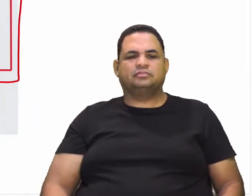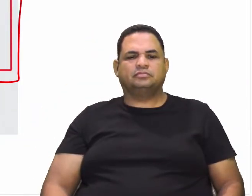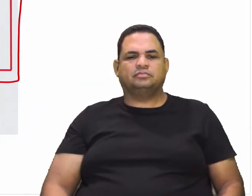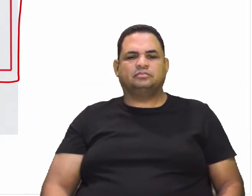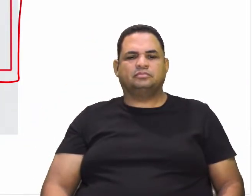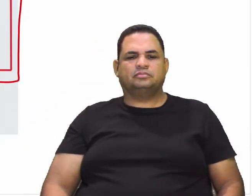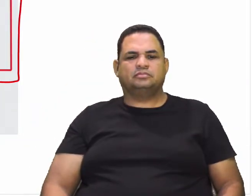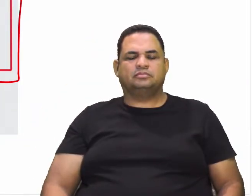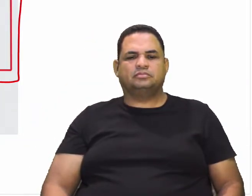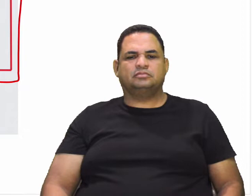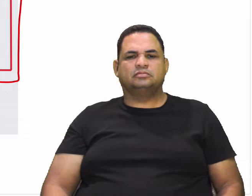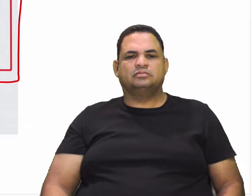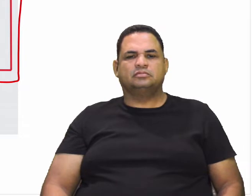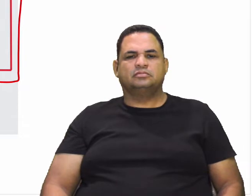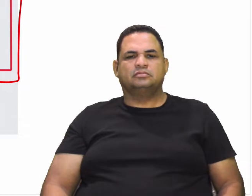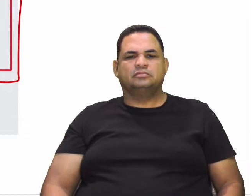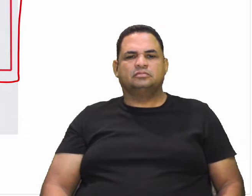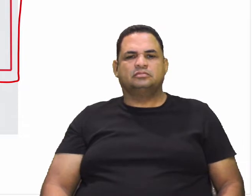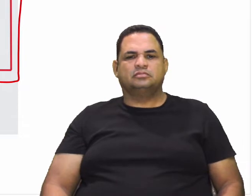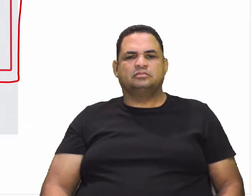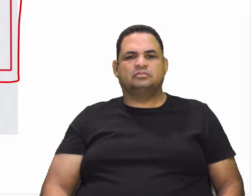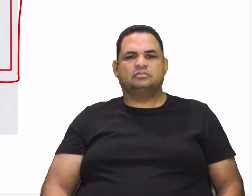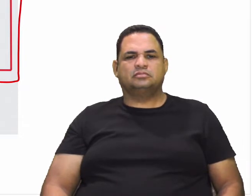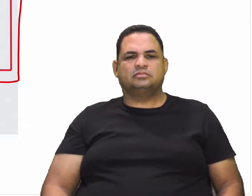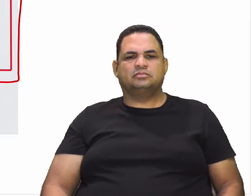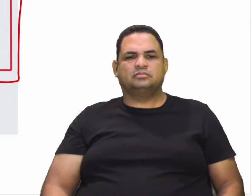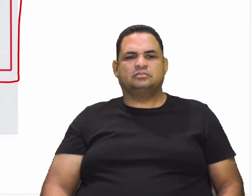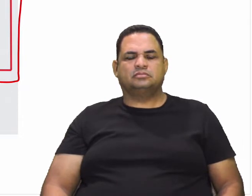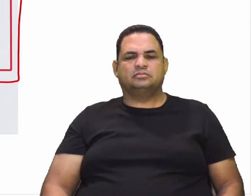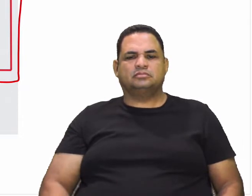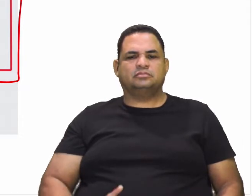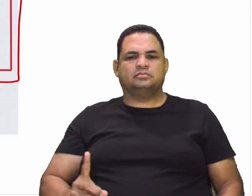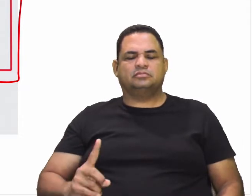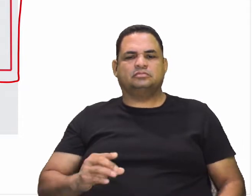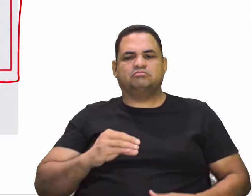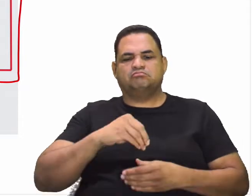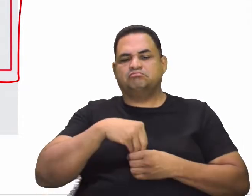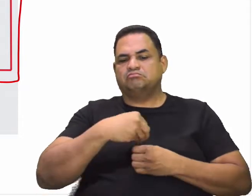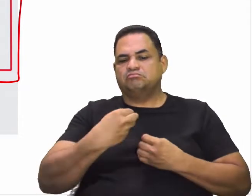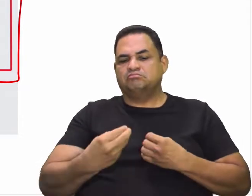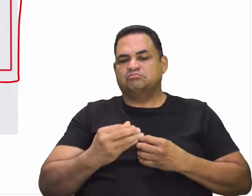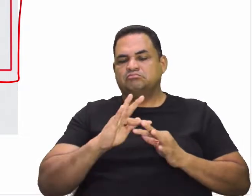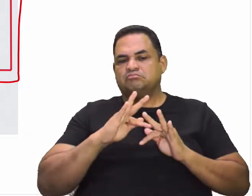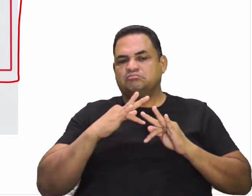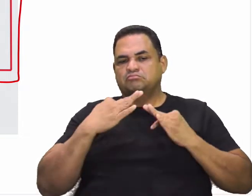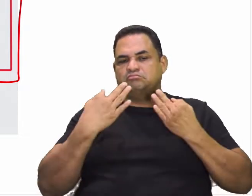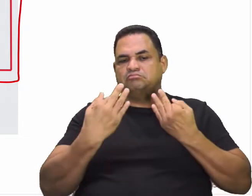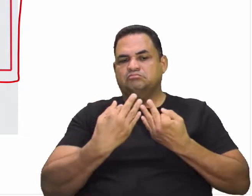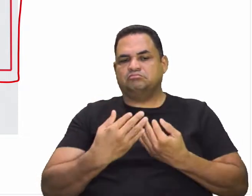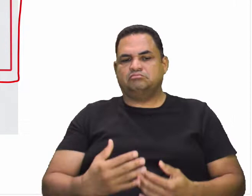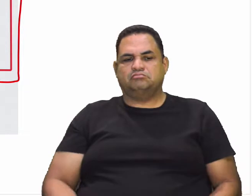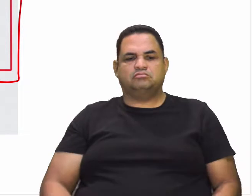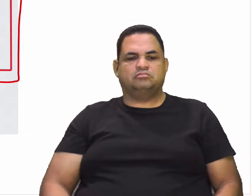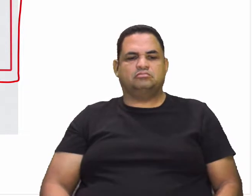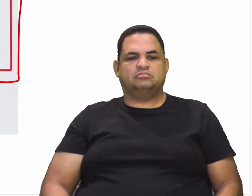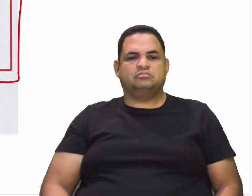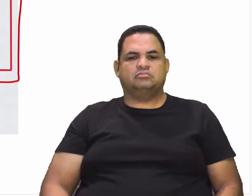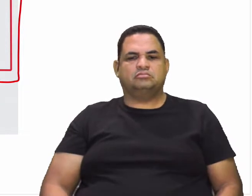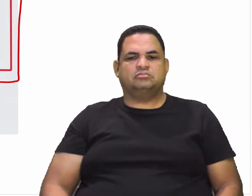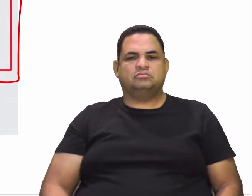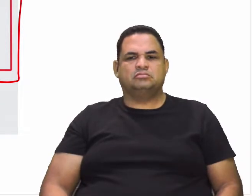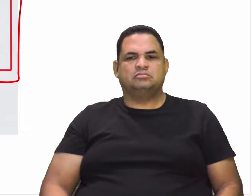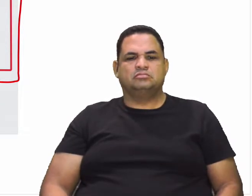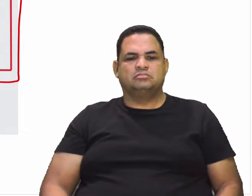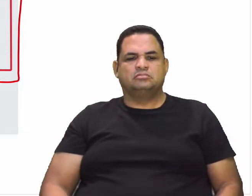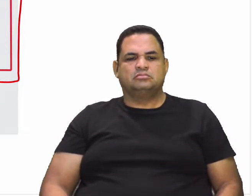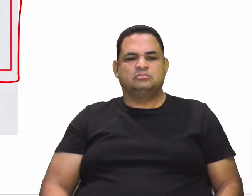família. Aqui, esses outros aqui já não pertencem mais a essa família aqui de hominíneos.